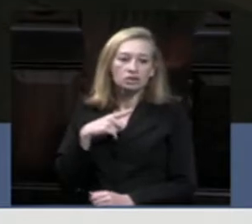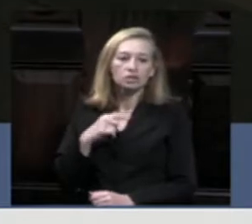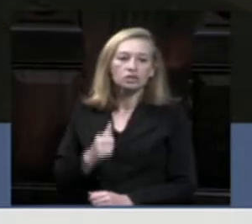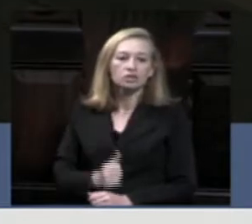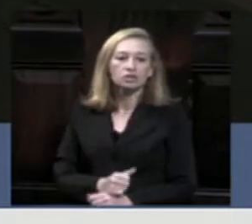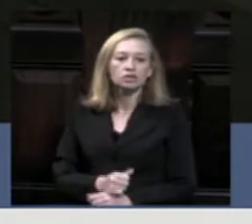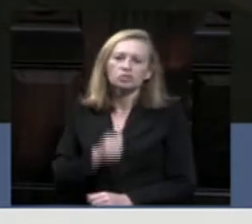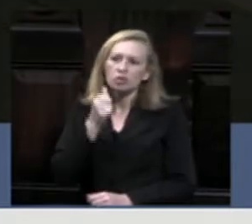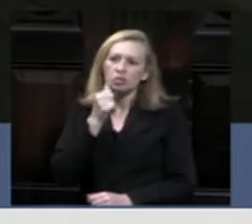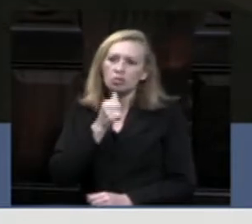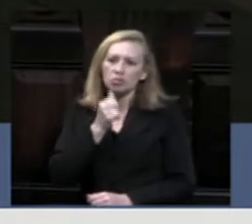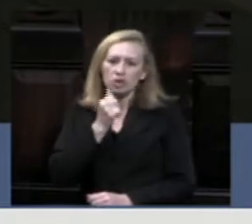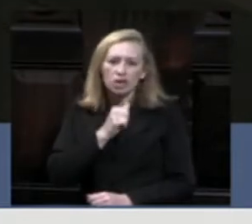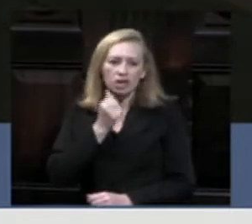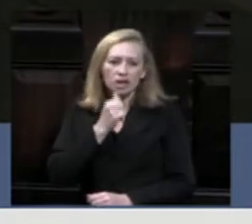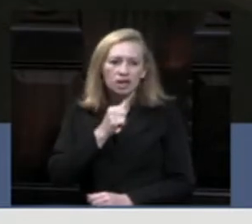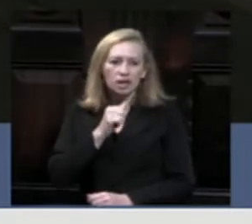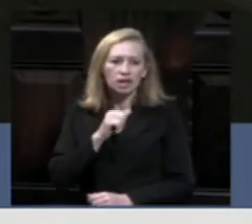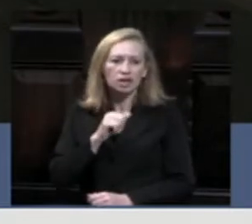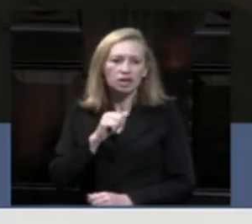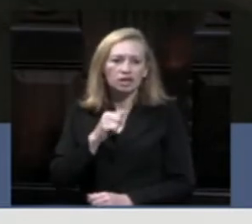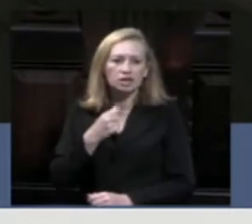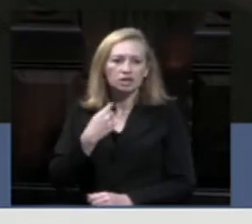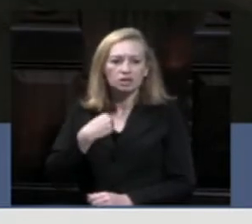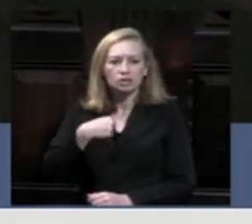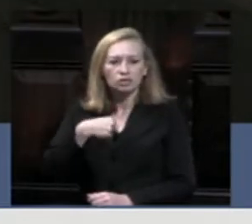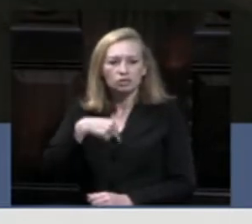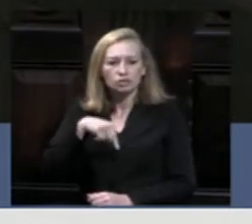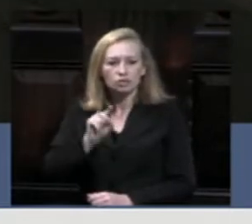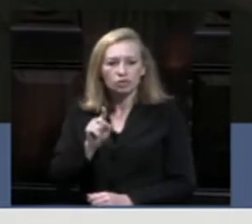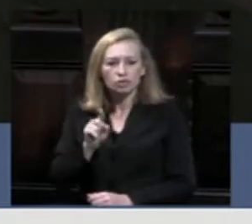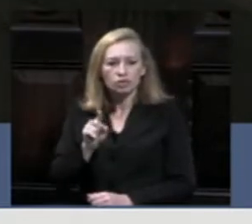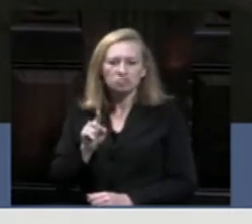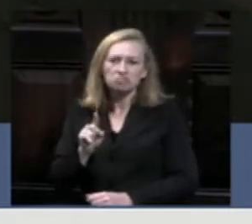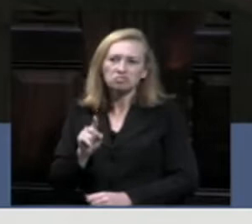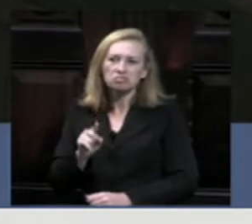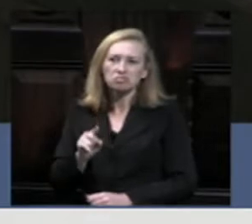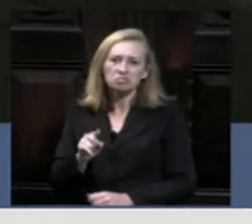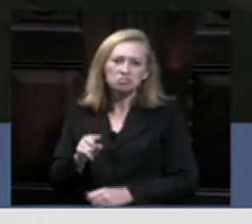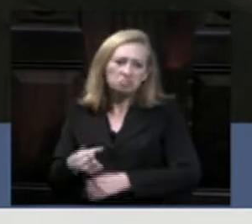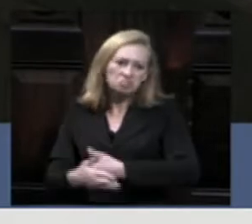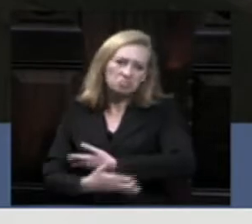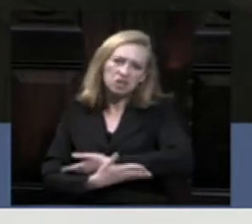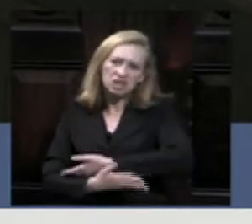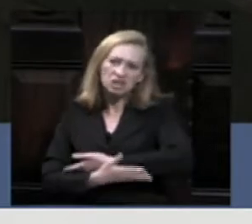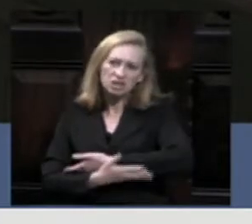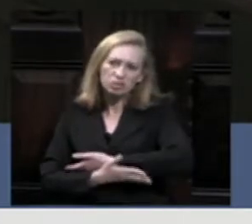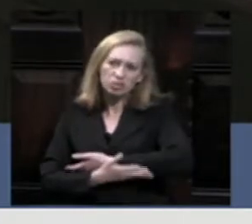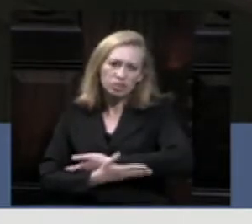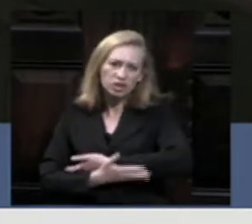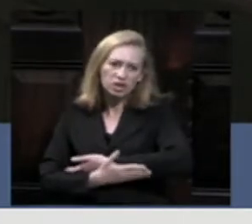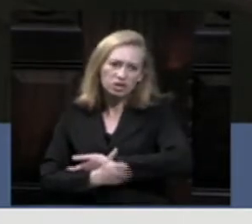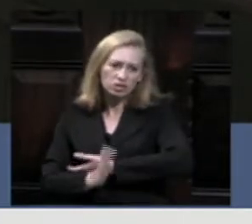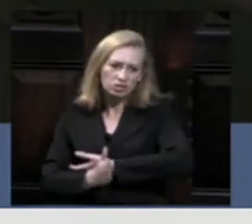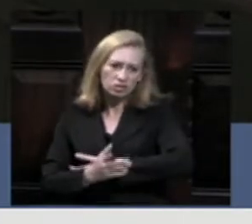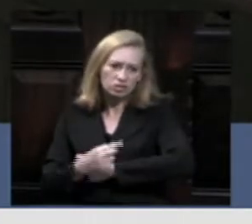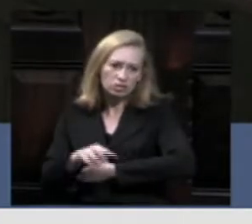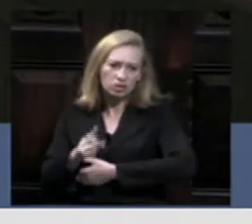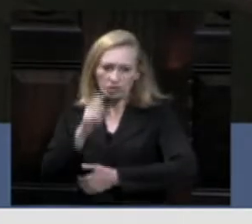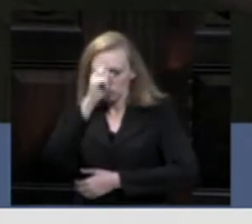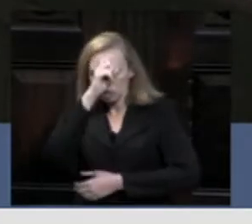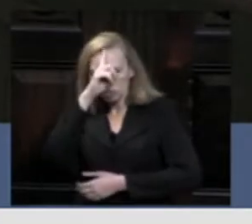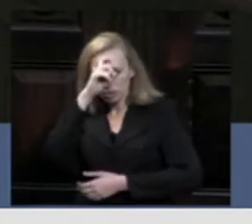Fontes. Ela foi internada desde bebezinha, né? Desde bebezinha, essa menina está